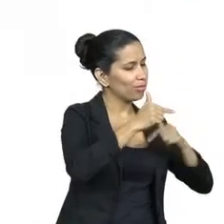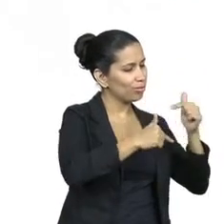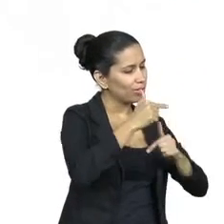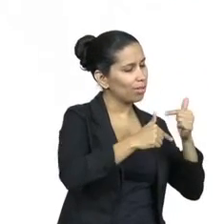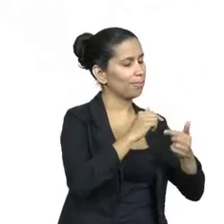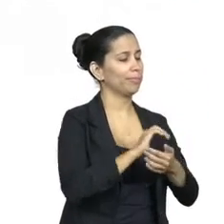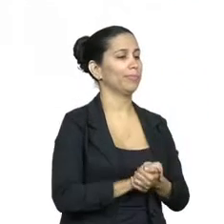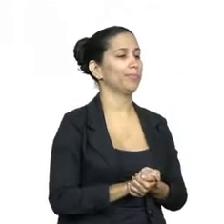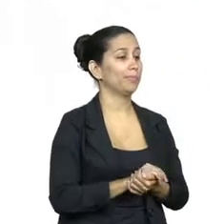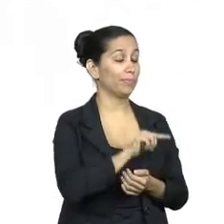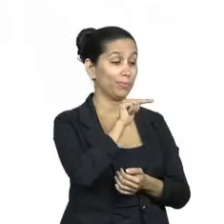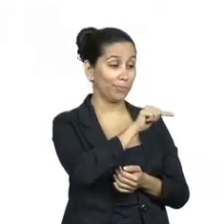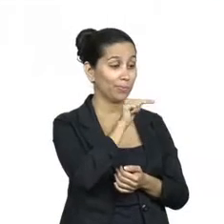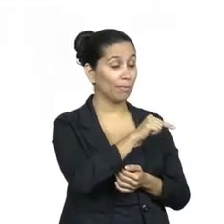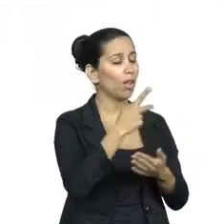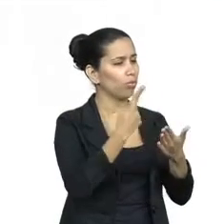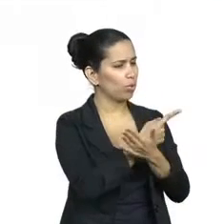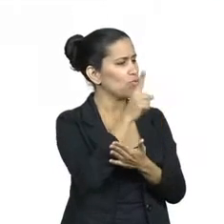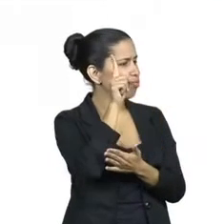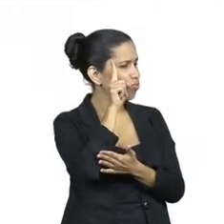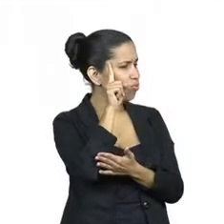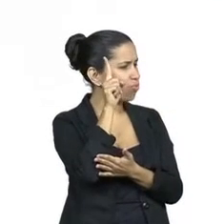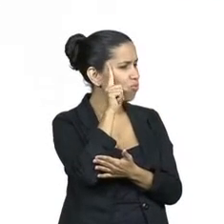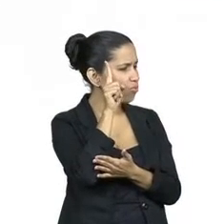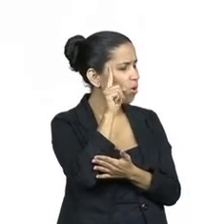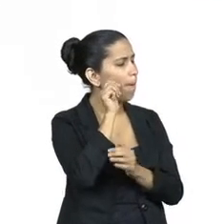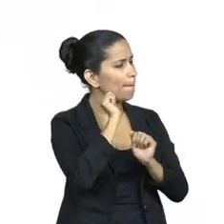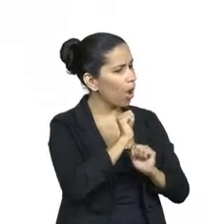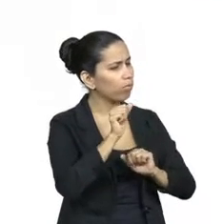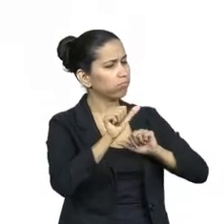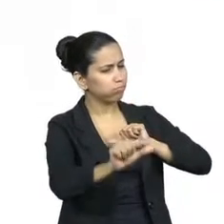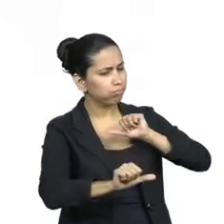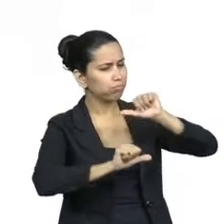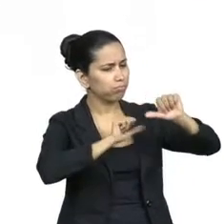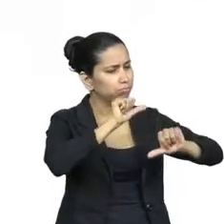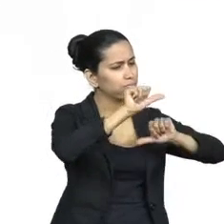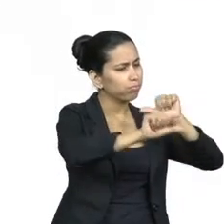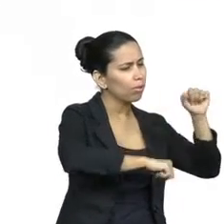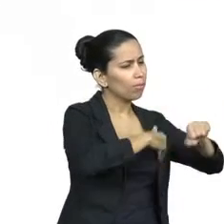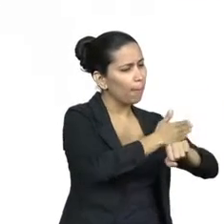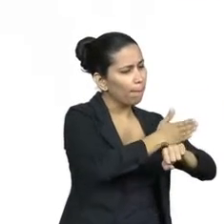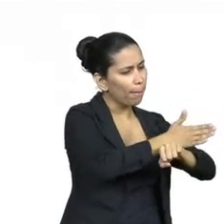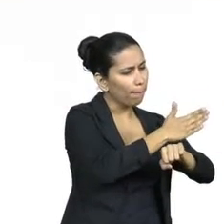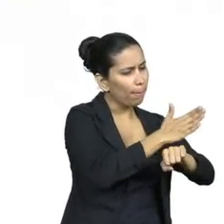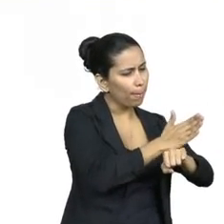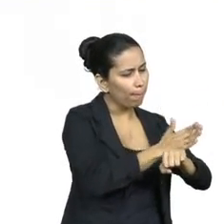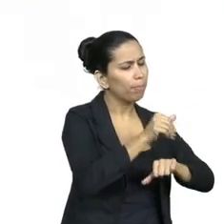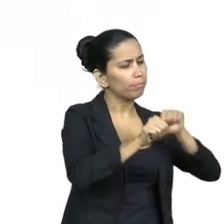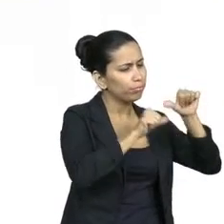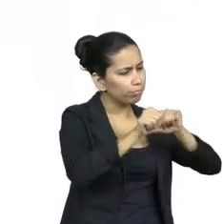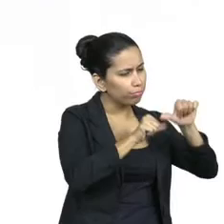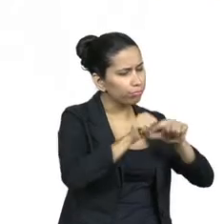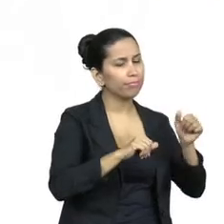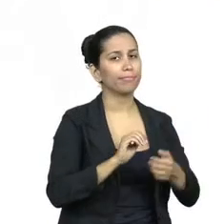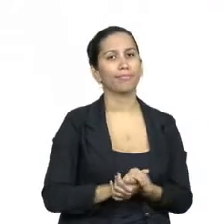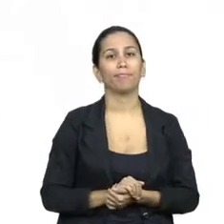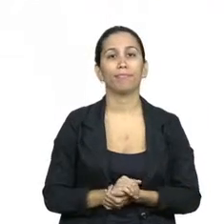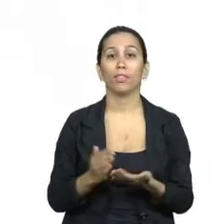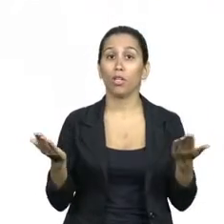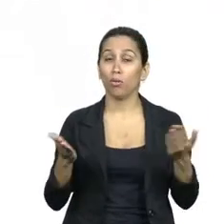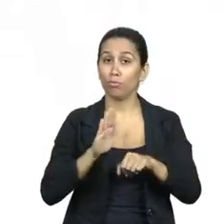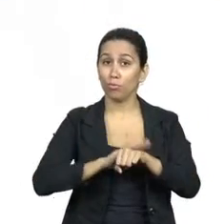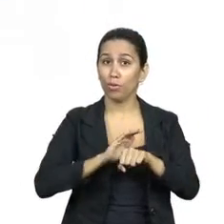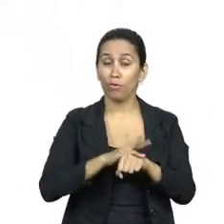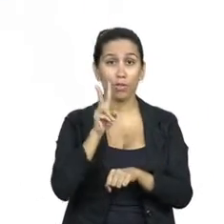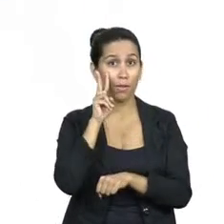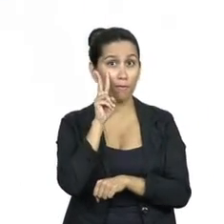tarefas. Ele é realizado diariamente e pode ser trocado a cada hora a tarefa realizada. Neste episódio, você viu